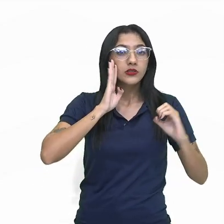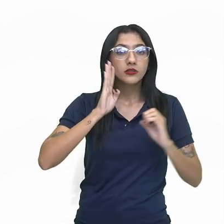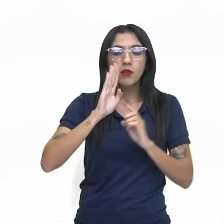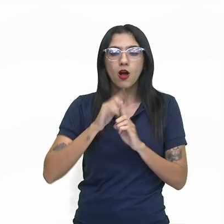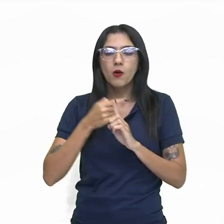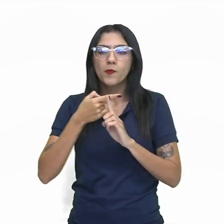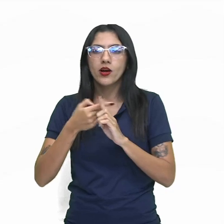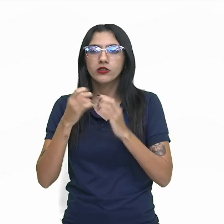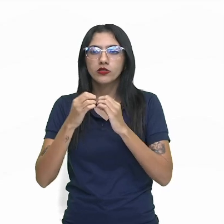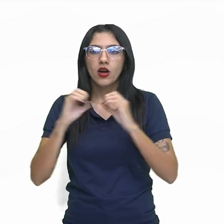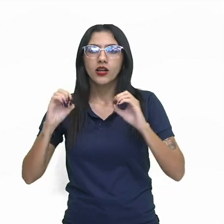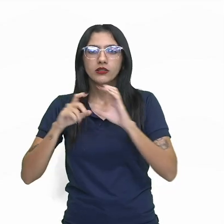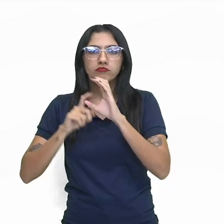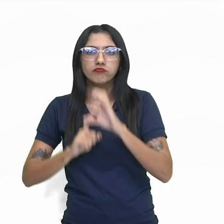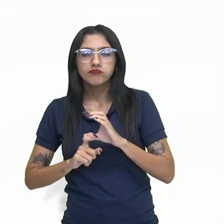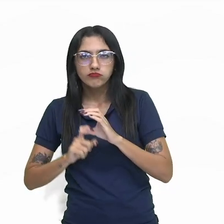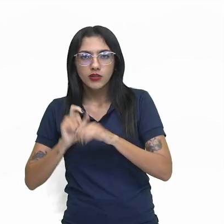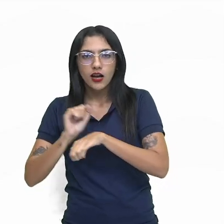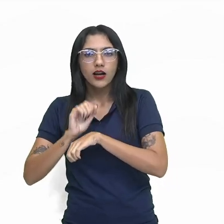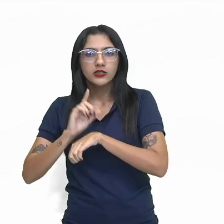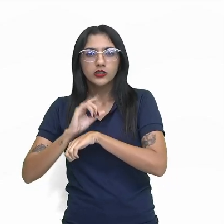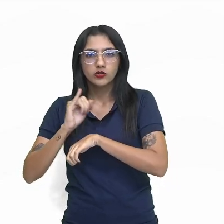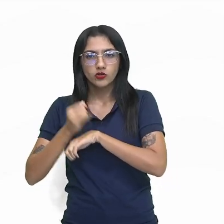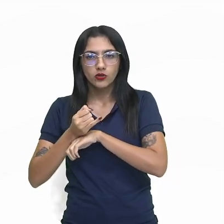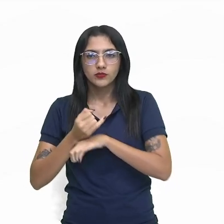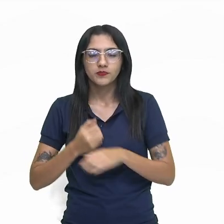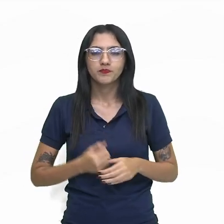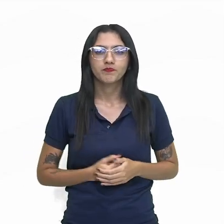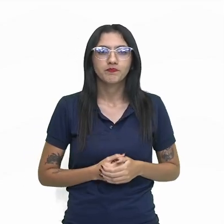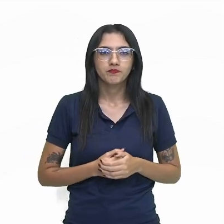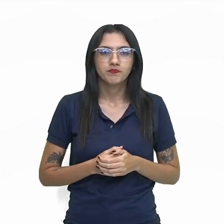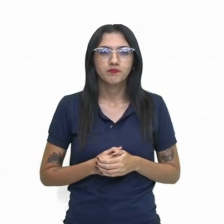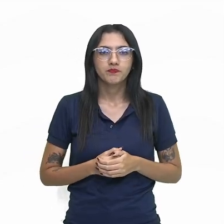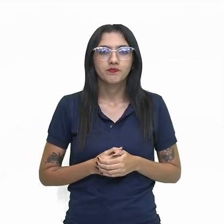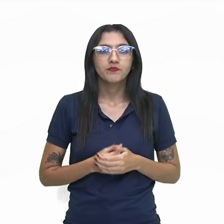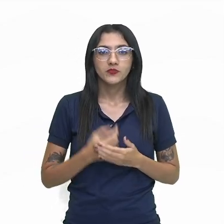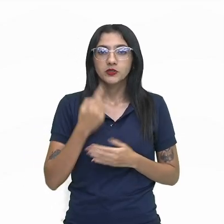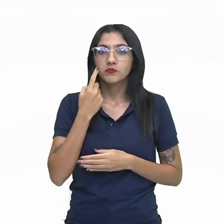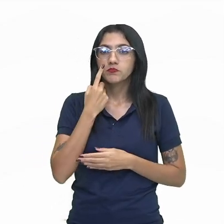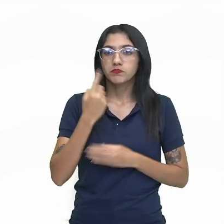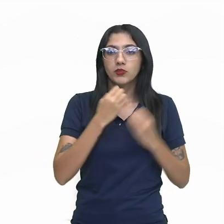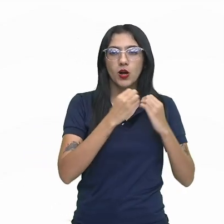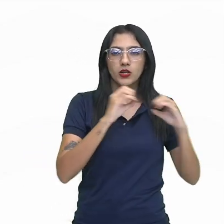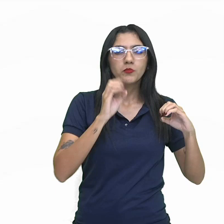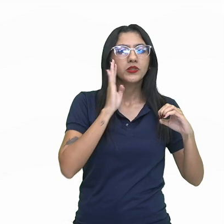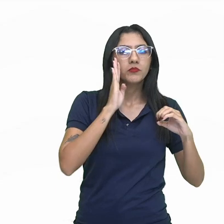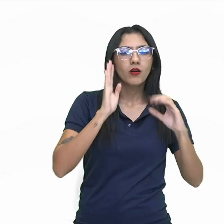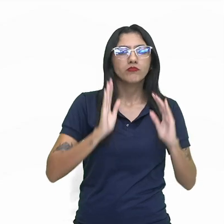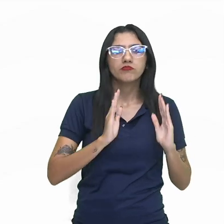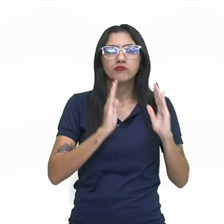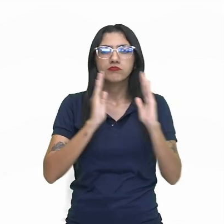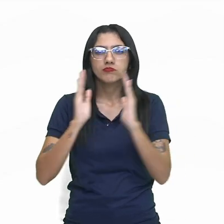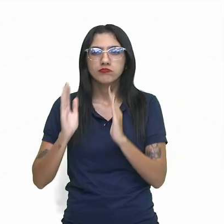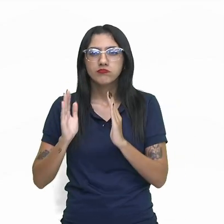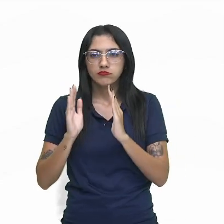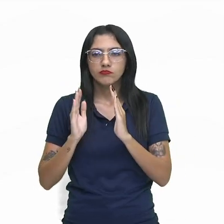oração subordinada adjetiva. Então, cena é um quadro belo e comovente, oração principal,